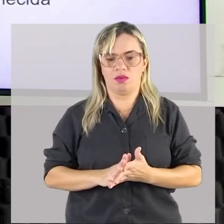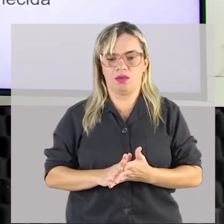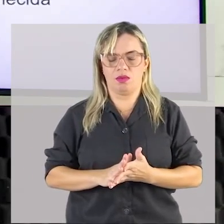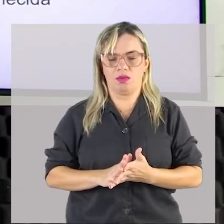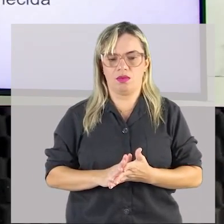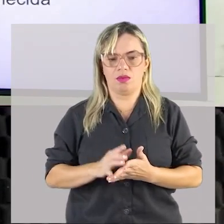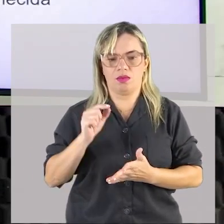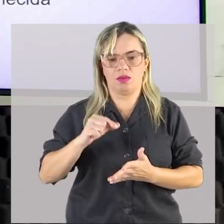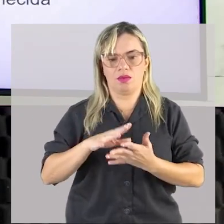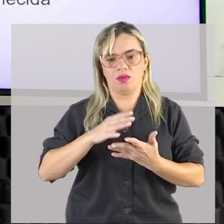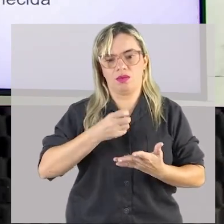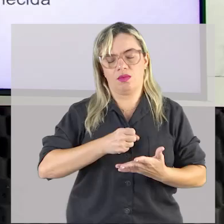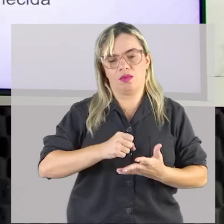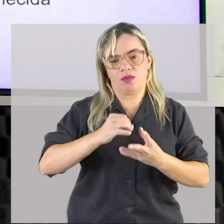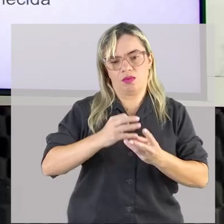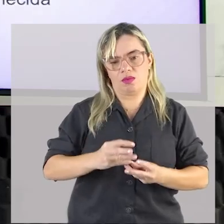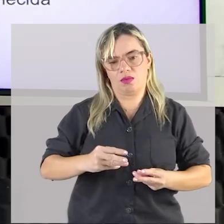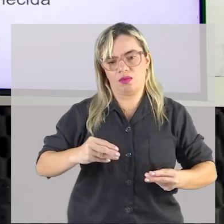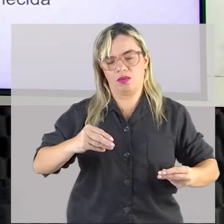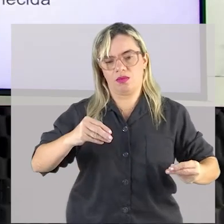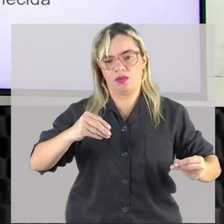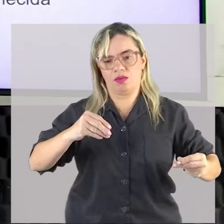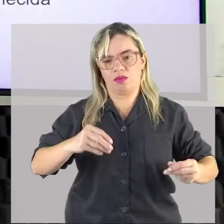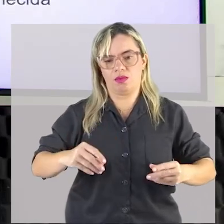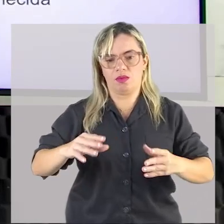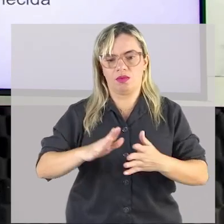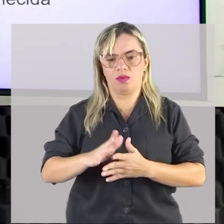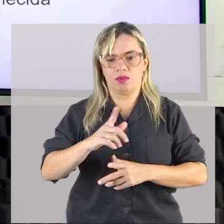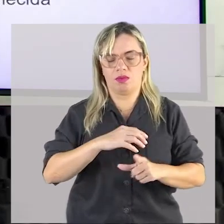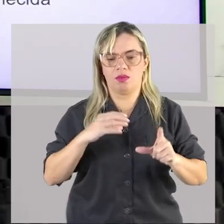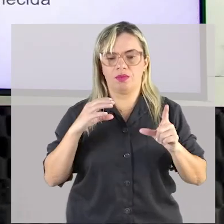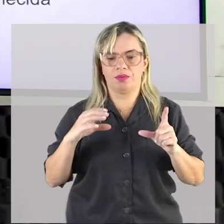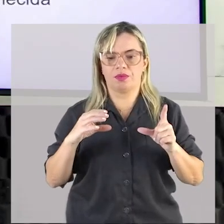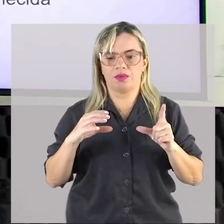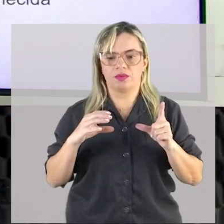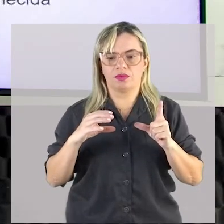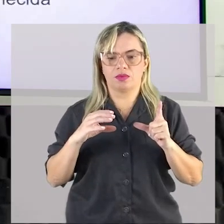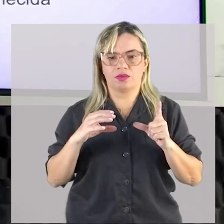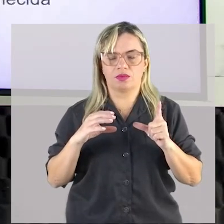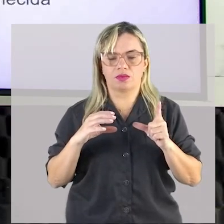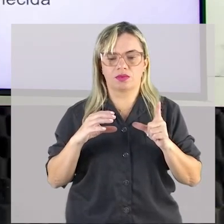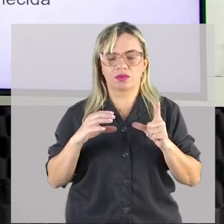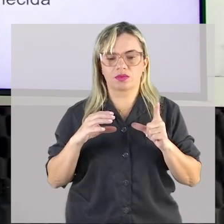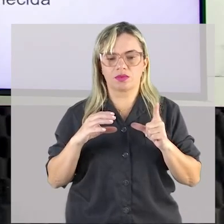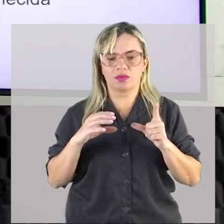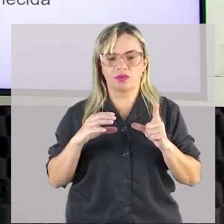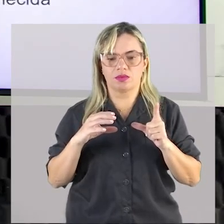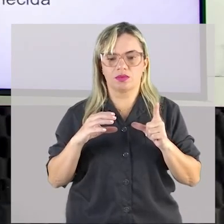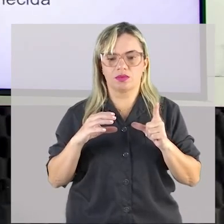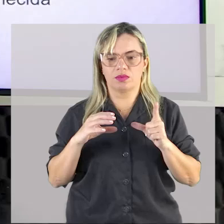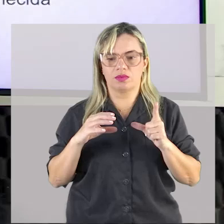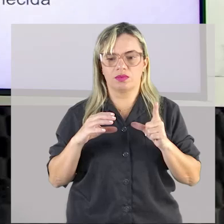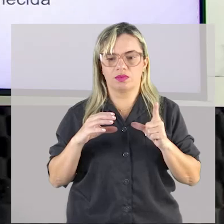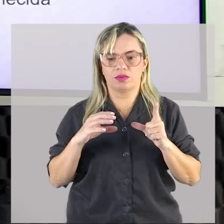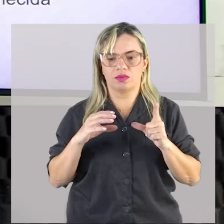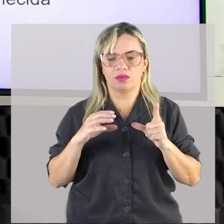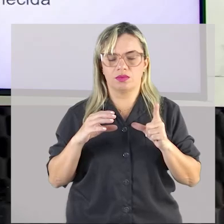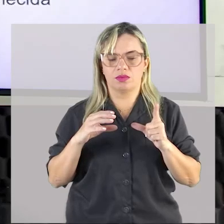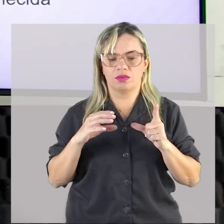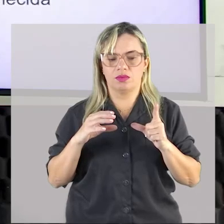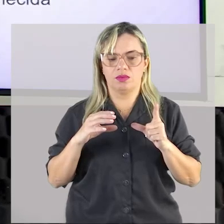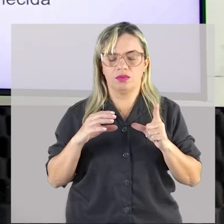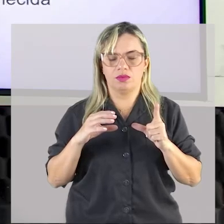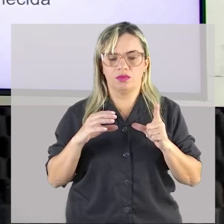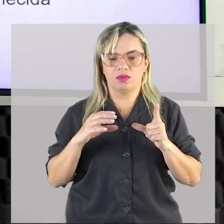como nitrificação, a oxidação de grande parte da amônia não absorvida pelas plantas, sendo convertida em